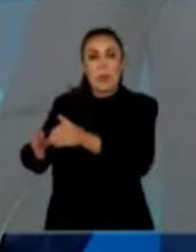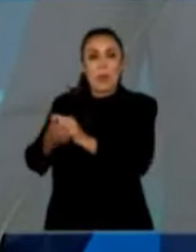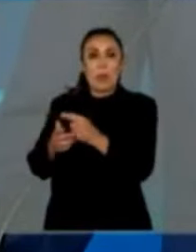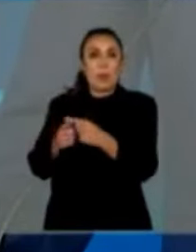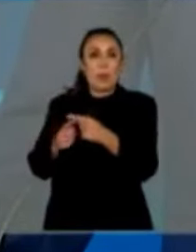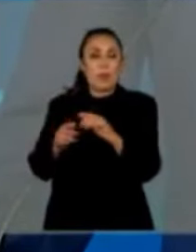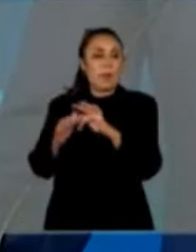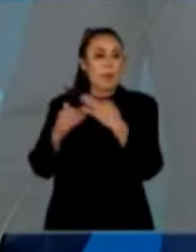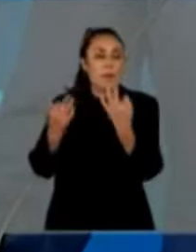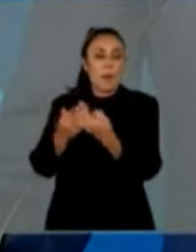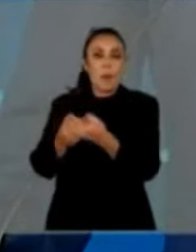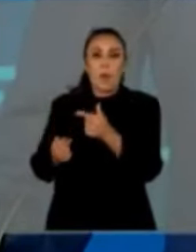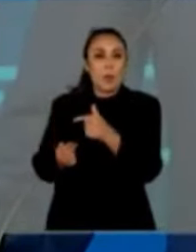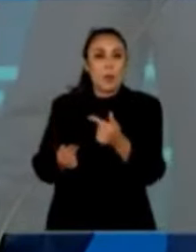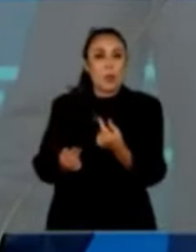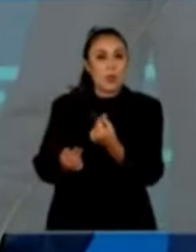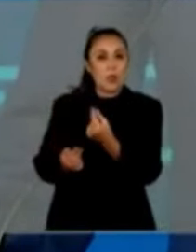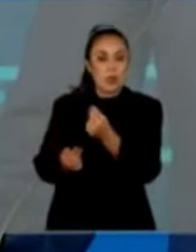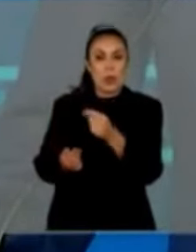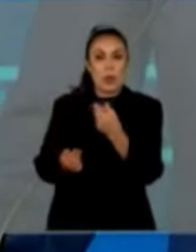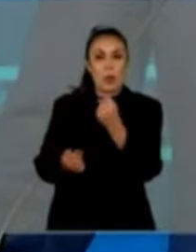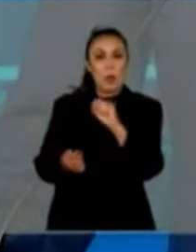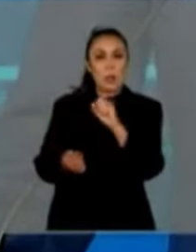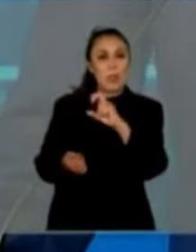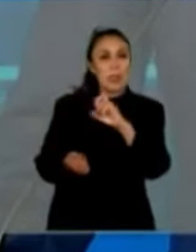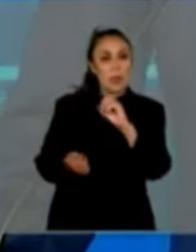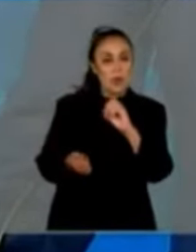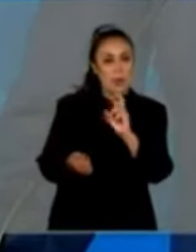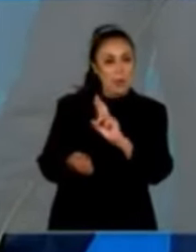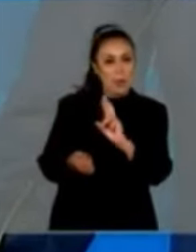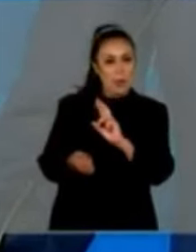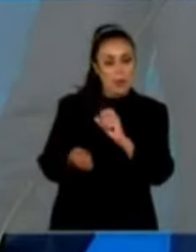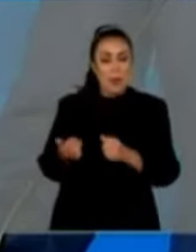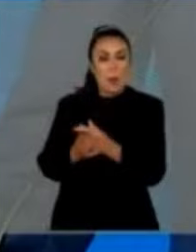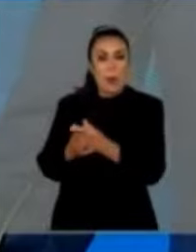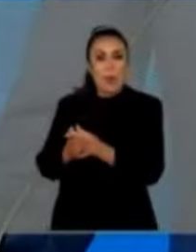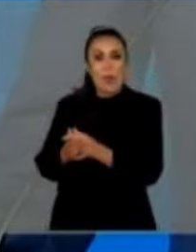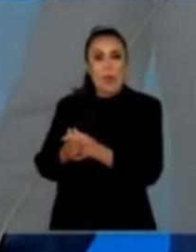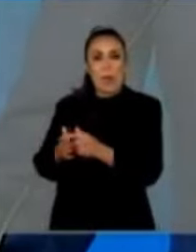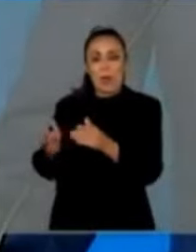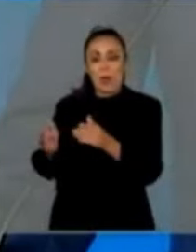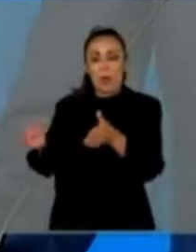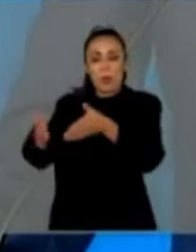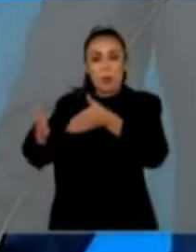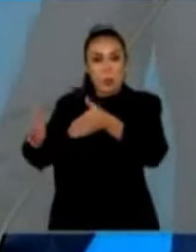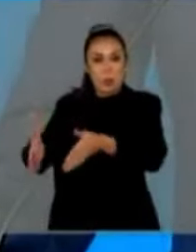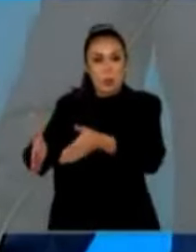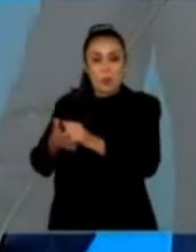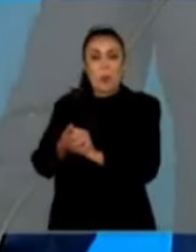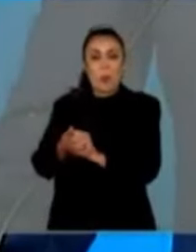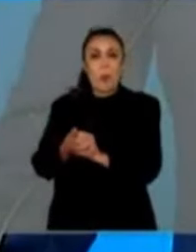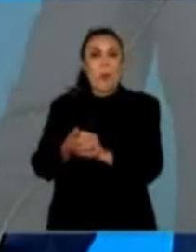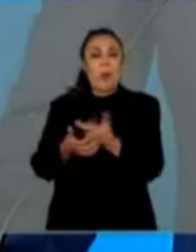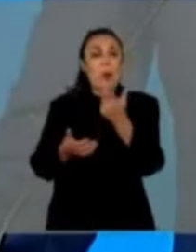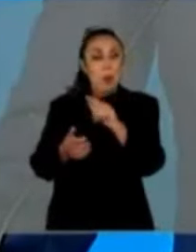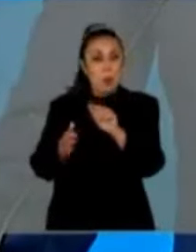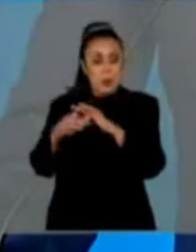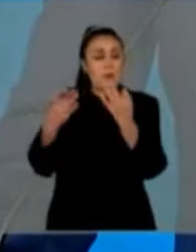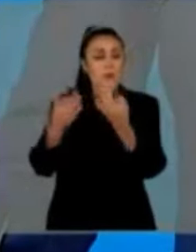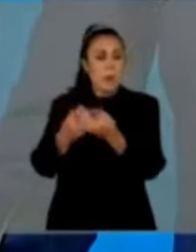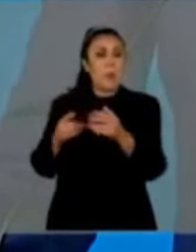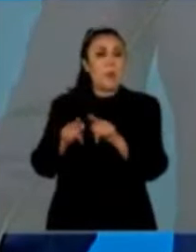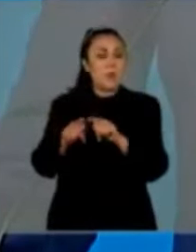social muita gente na hora da dificuldade com seus entes queridos tem passado por isso em São Paulo porque ele